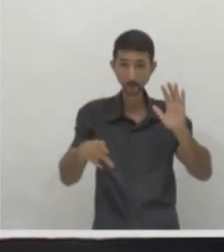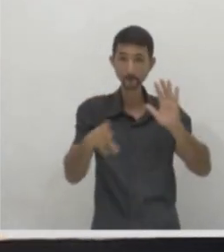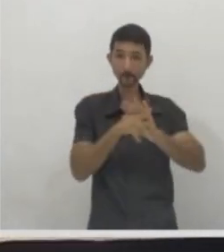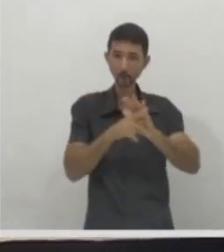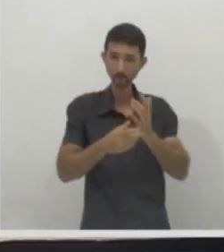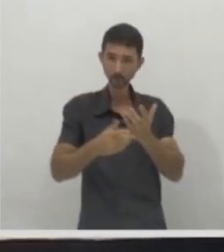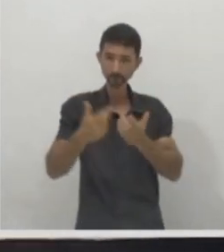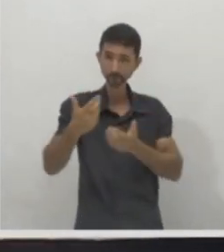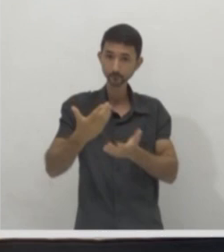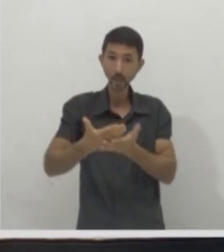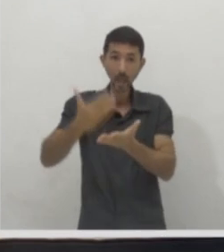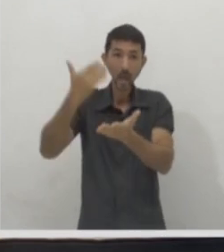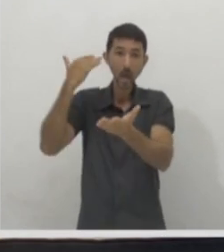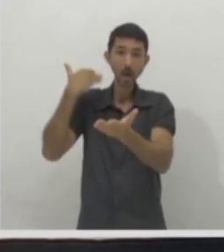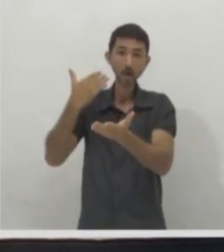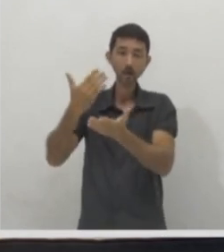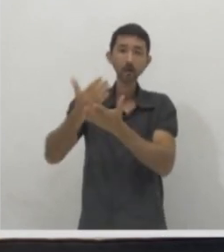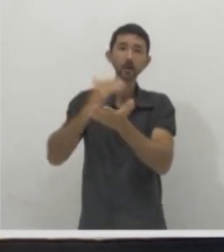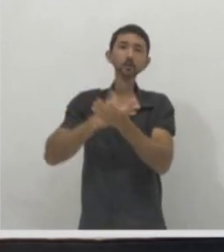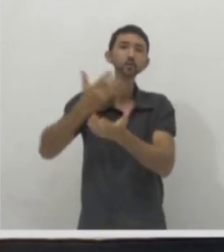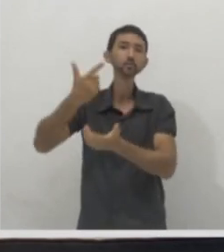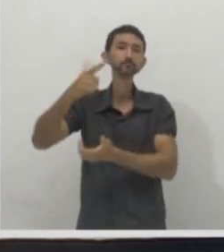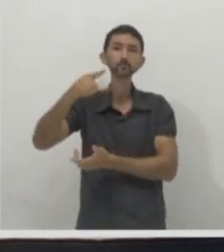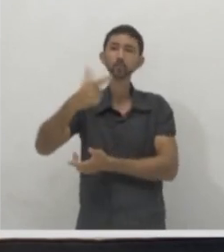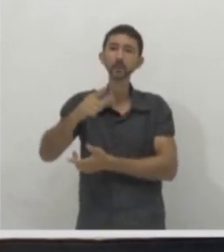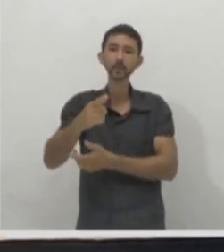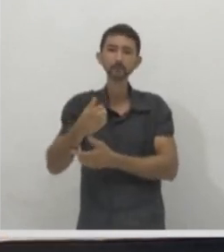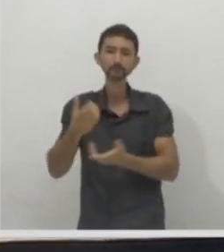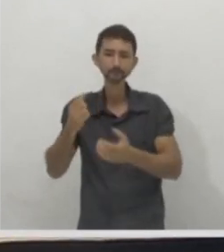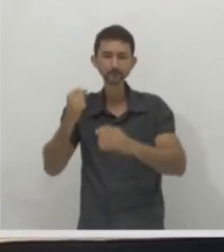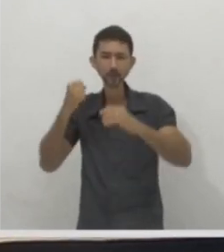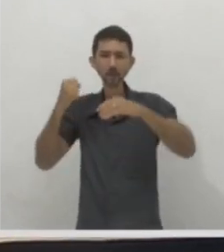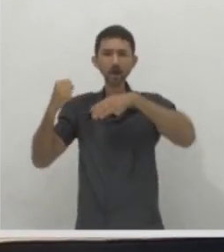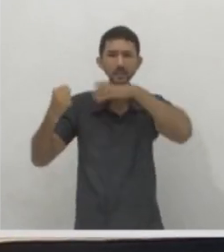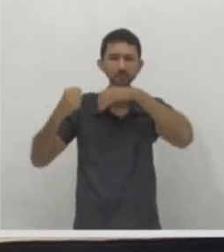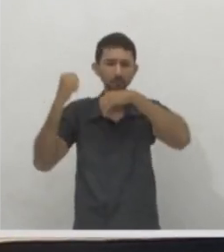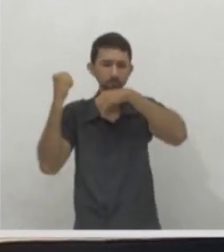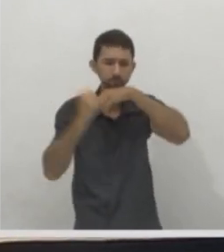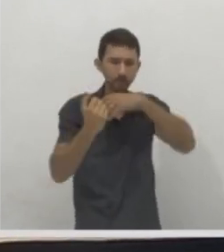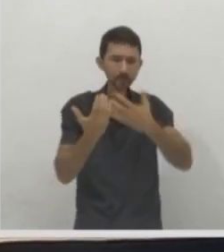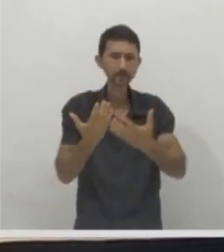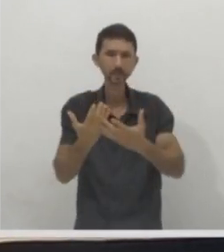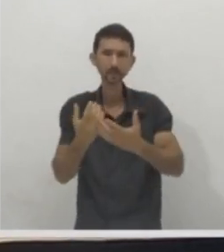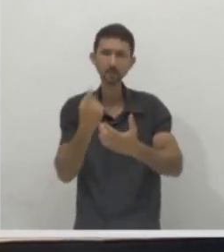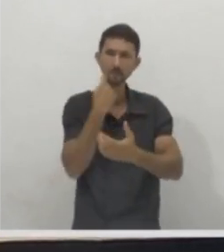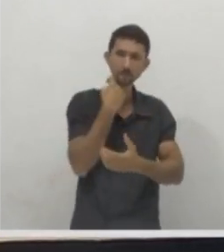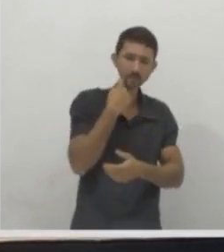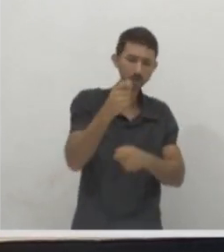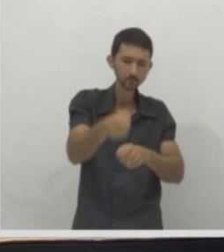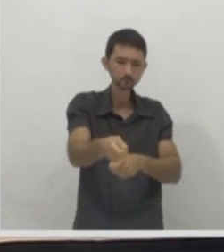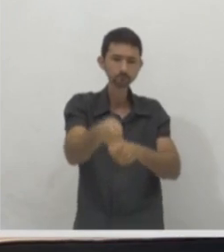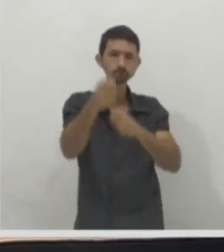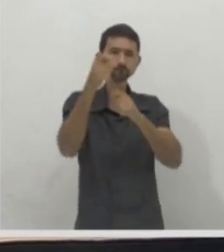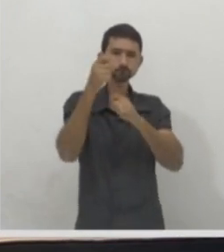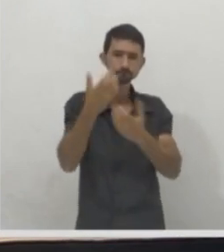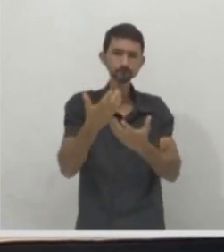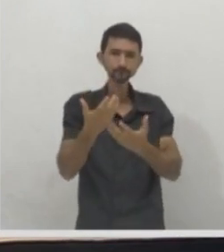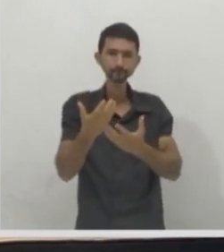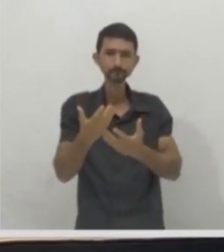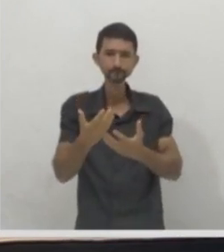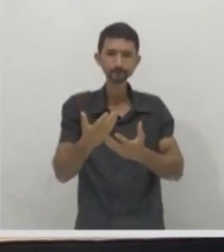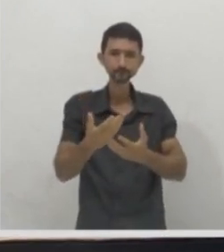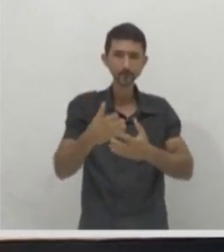não existia antes, quando ele apenas caçava, pescava e colhia. Tá? Ao lado disso,